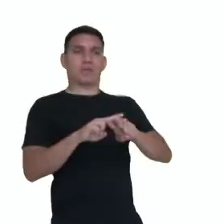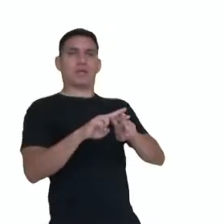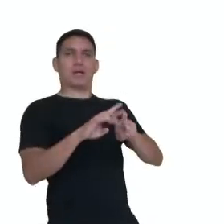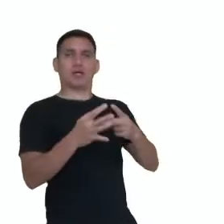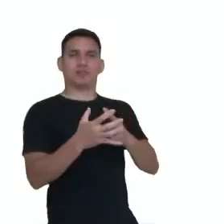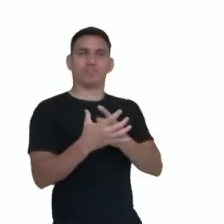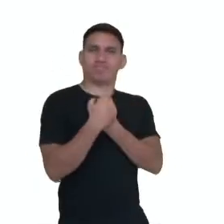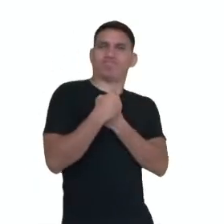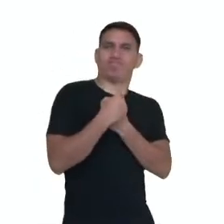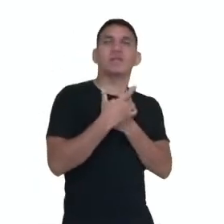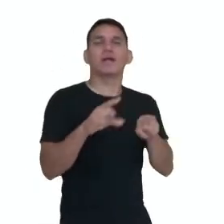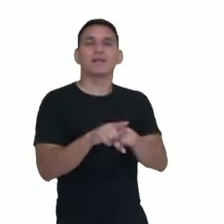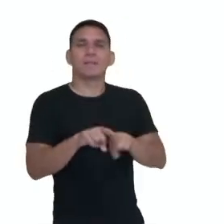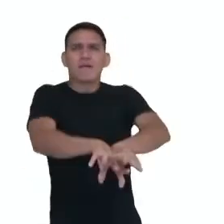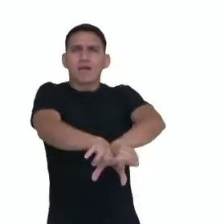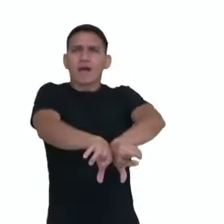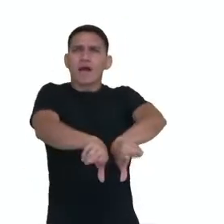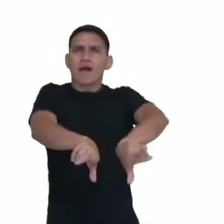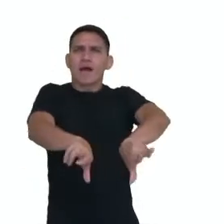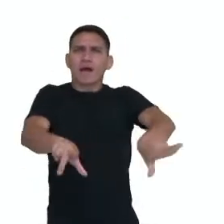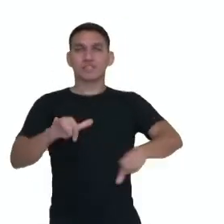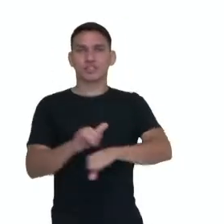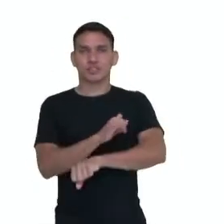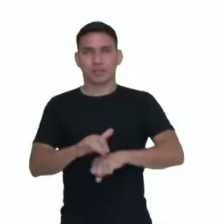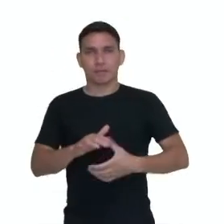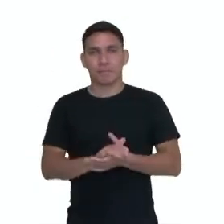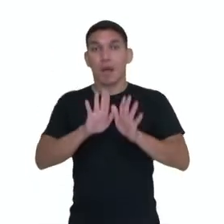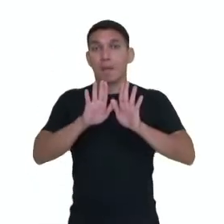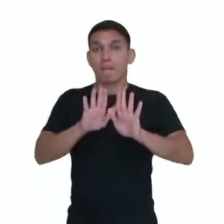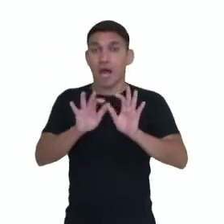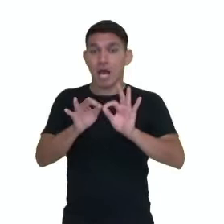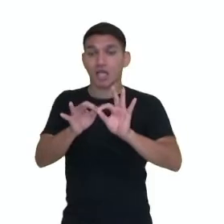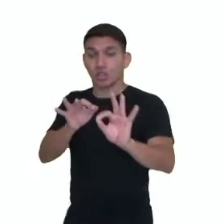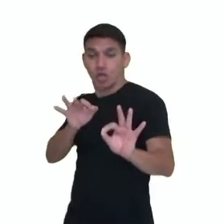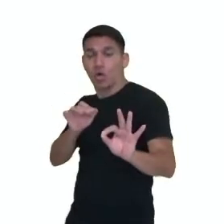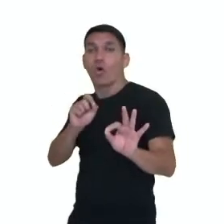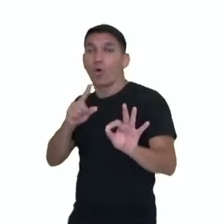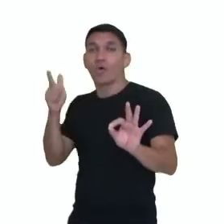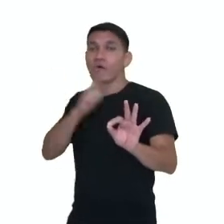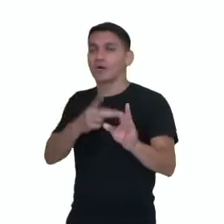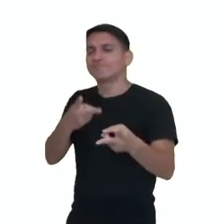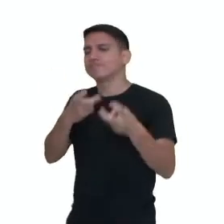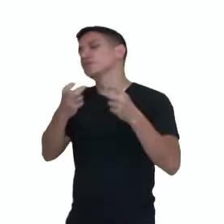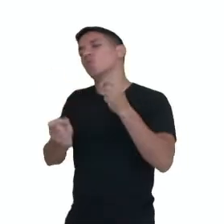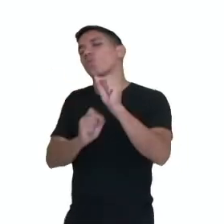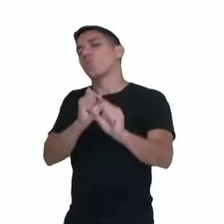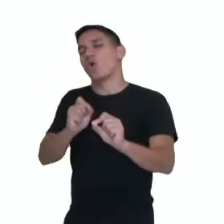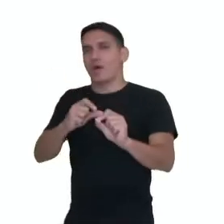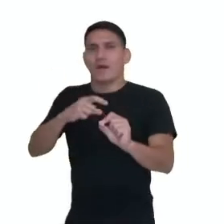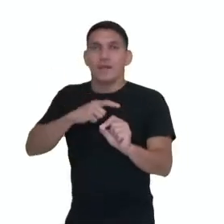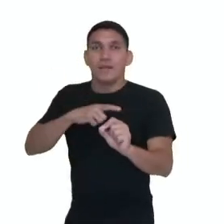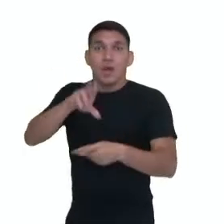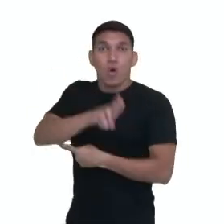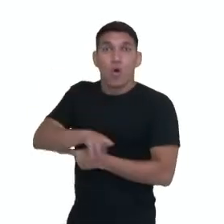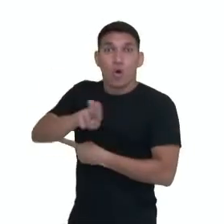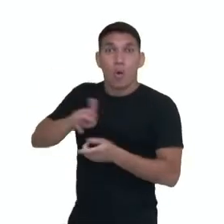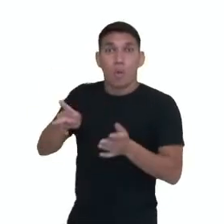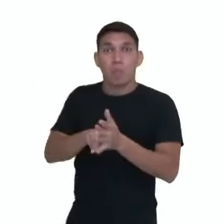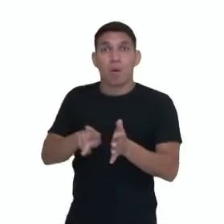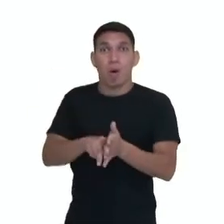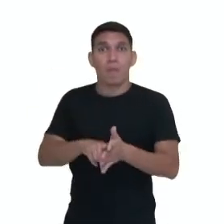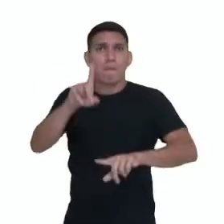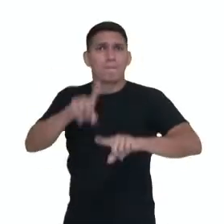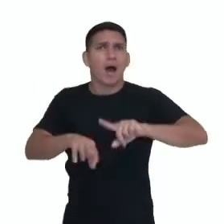imobilizações, dentre outras ações. Já aquelas de longa distância englobam o uso de